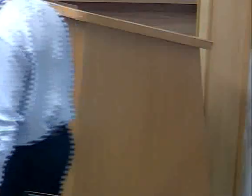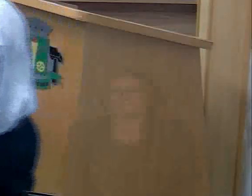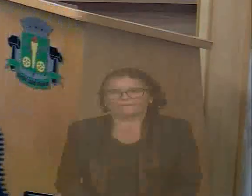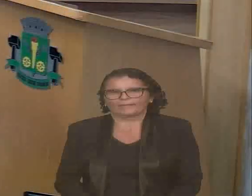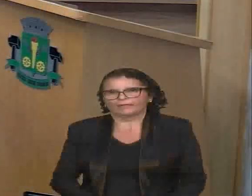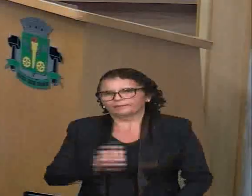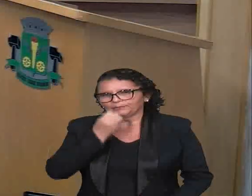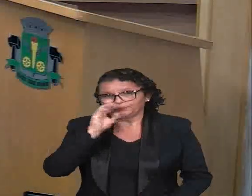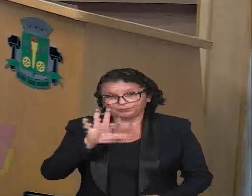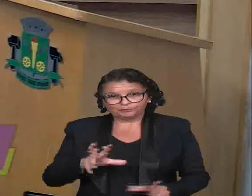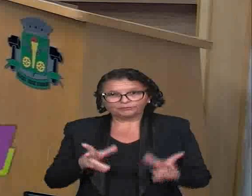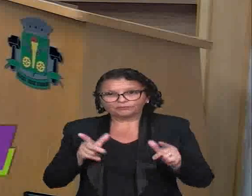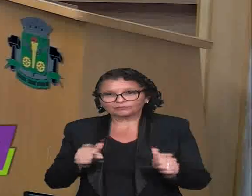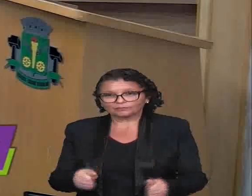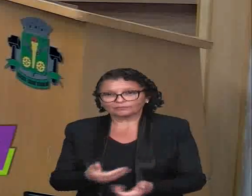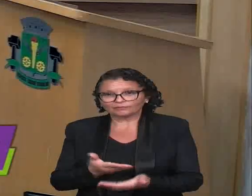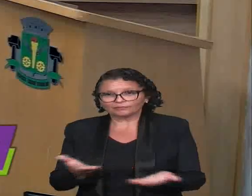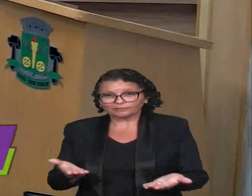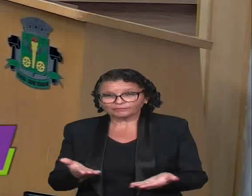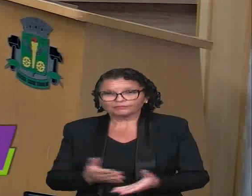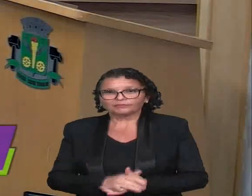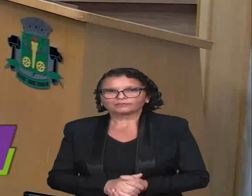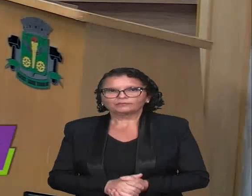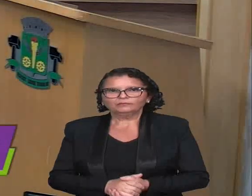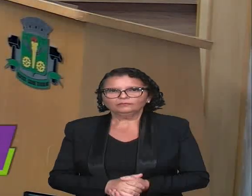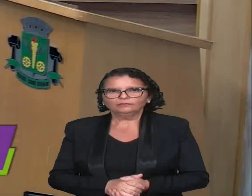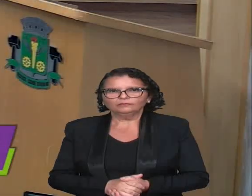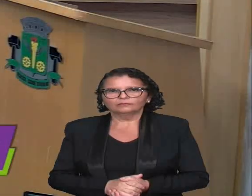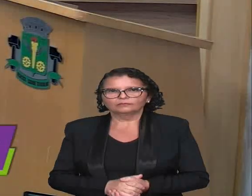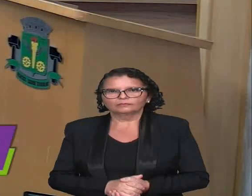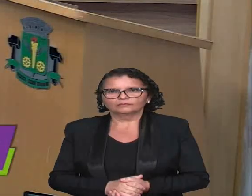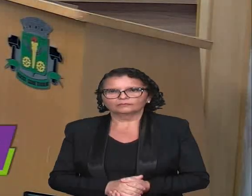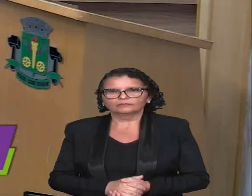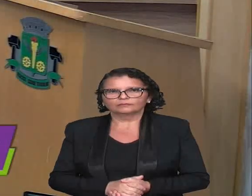Boa tarde a todos para